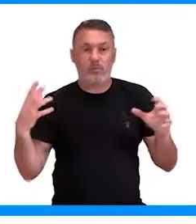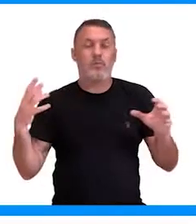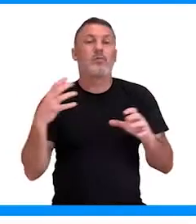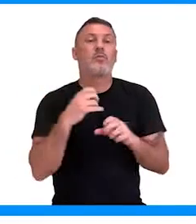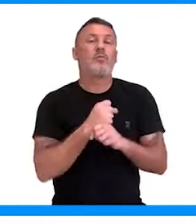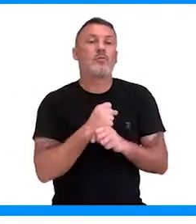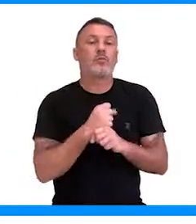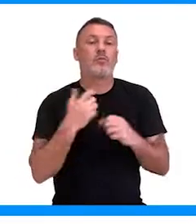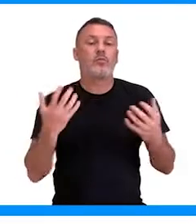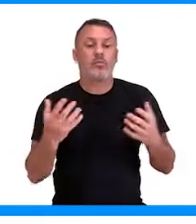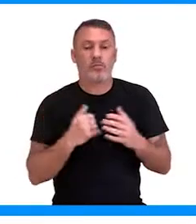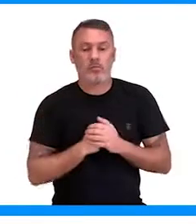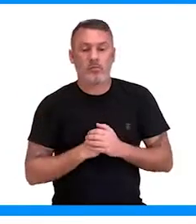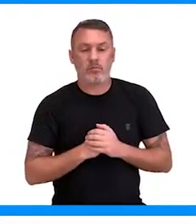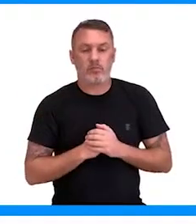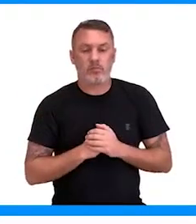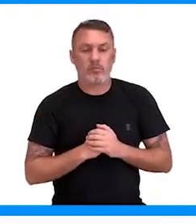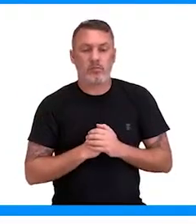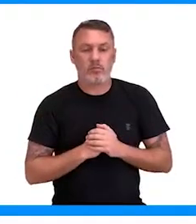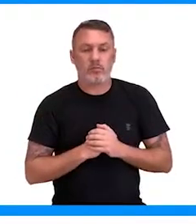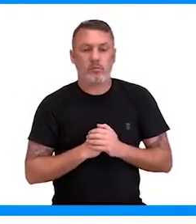vamos calcular